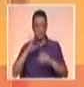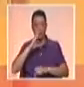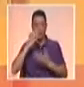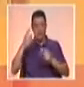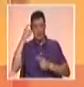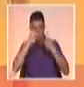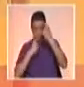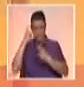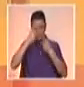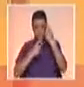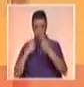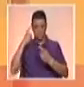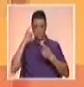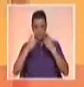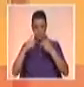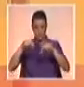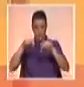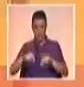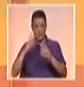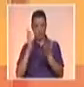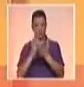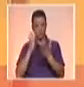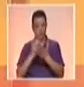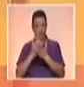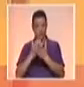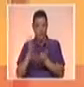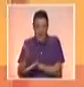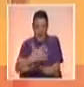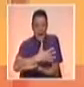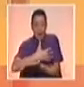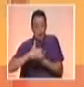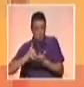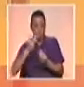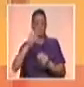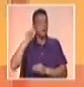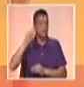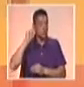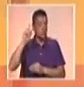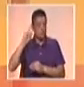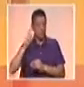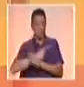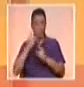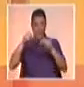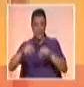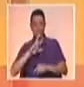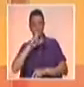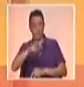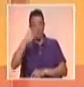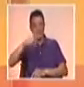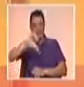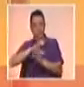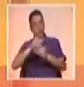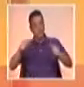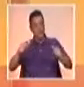Eu penso que nestas escolas há, de facto, recursos que são fundamentais para que esta resposta tenha